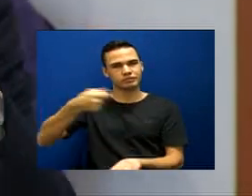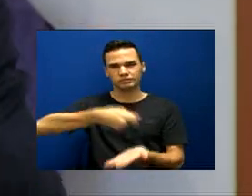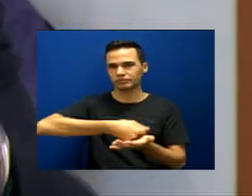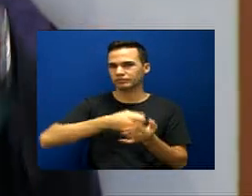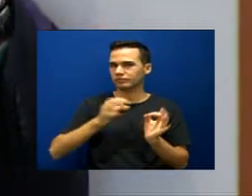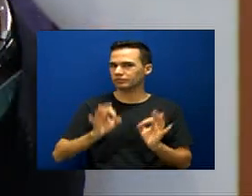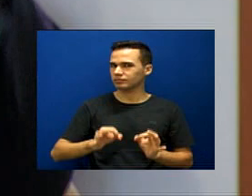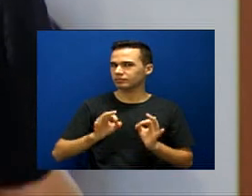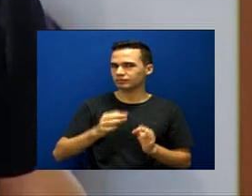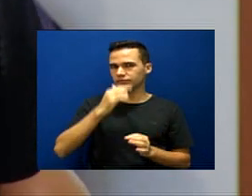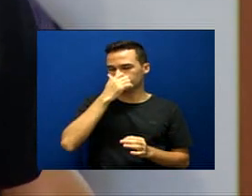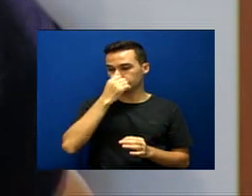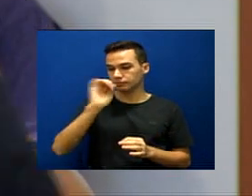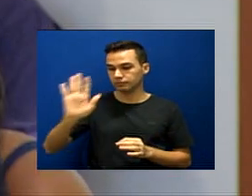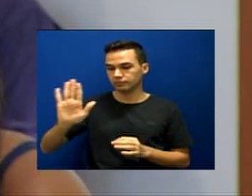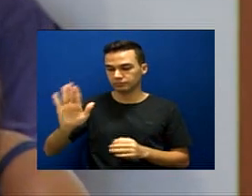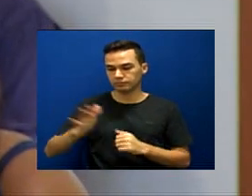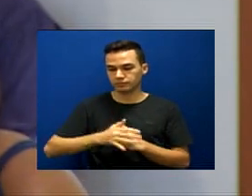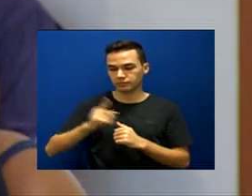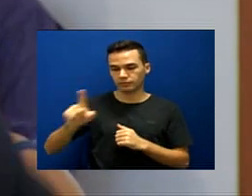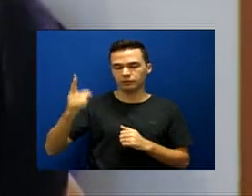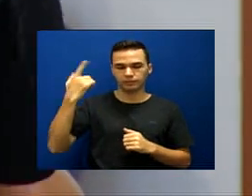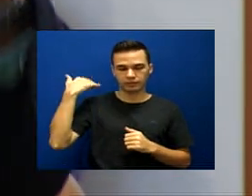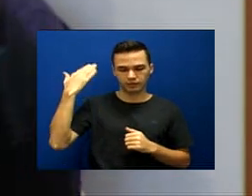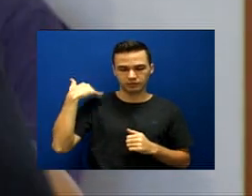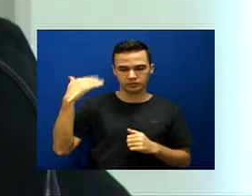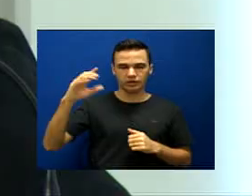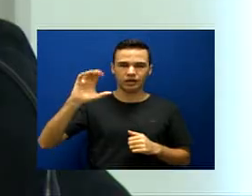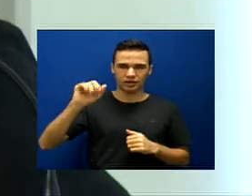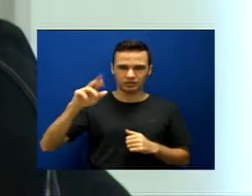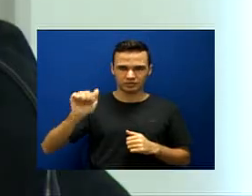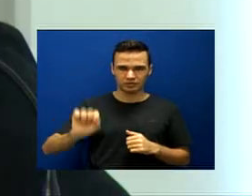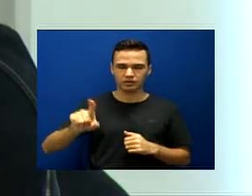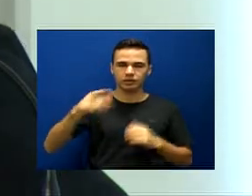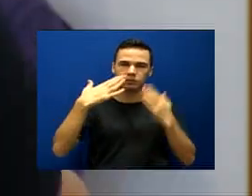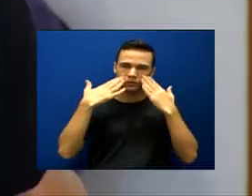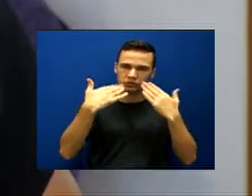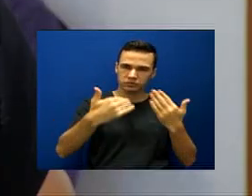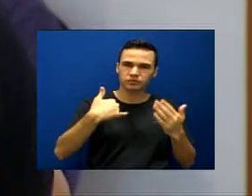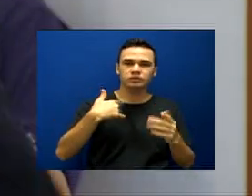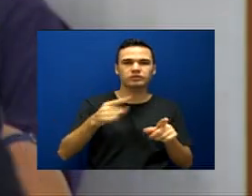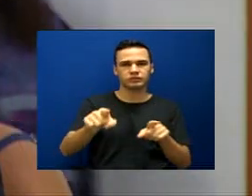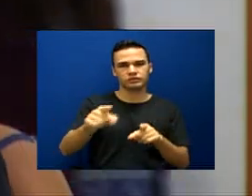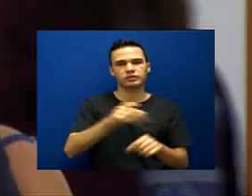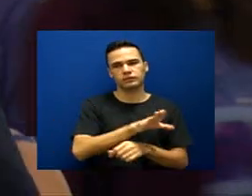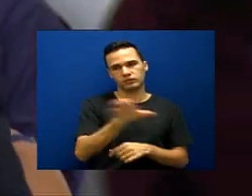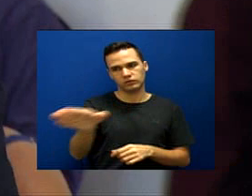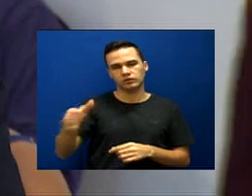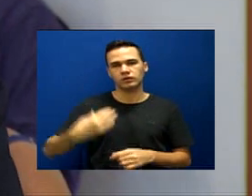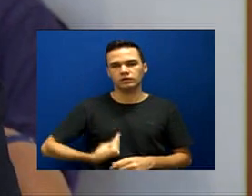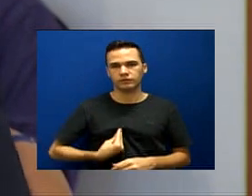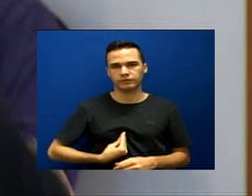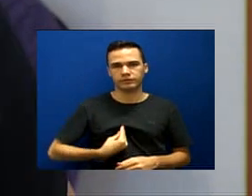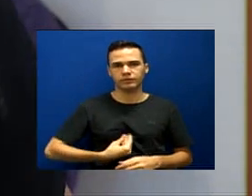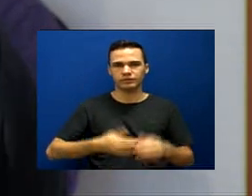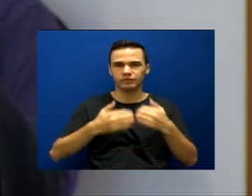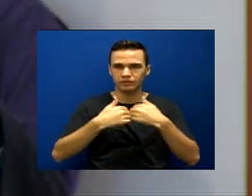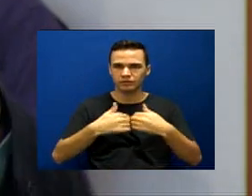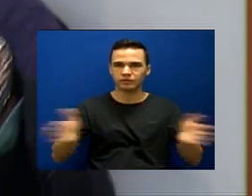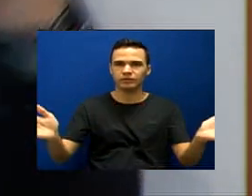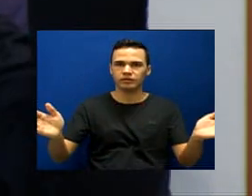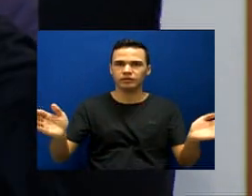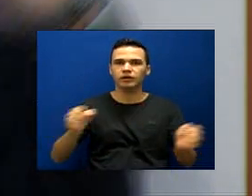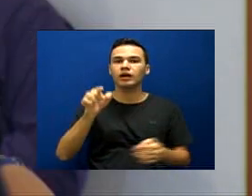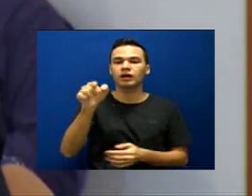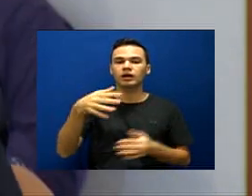vem. Agora, quando o deputado Carlos César apresentou, e você esteve lá na inauguração, de que